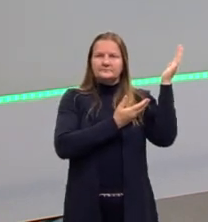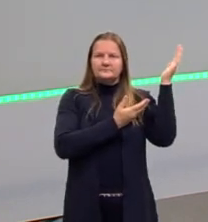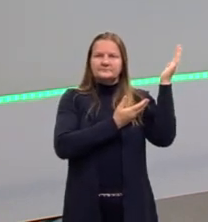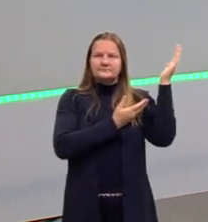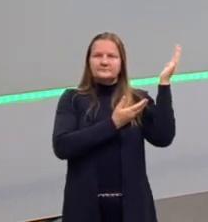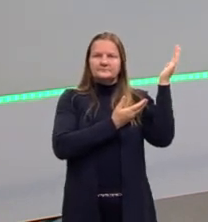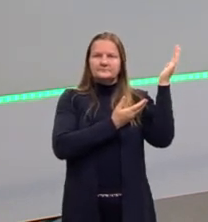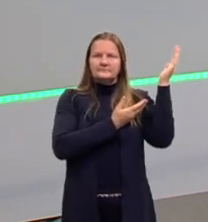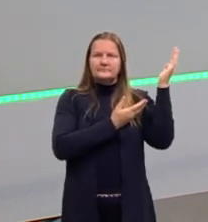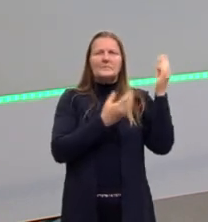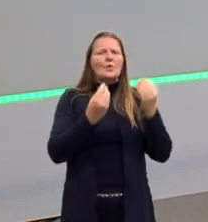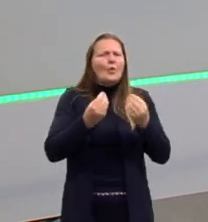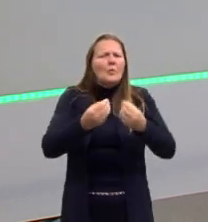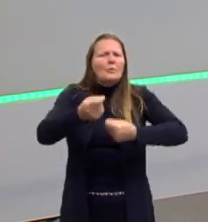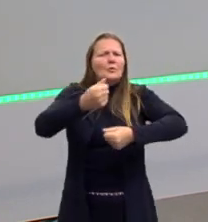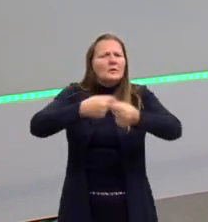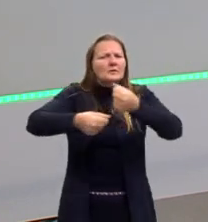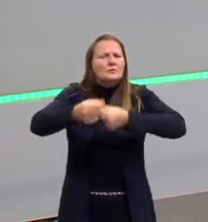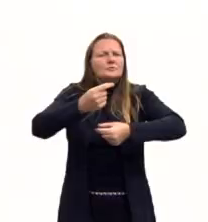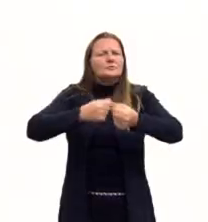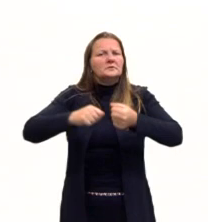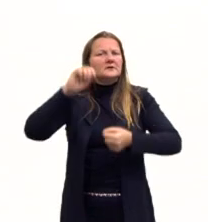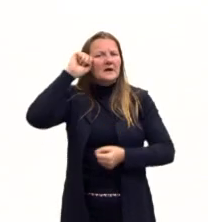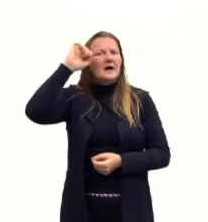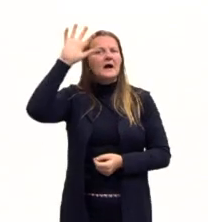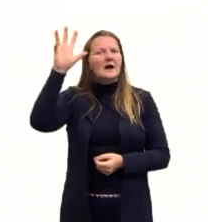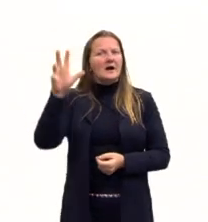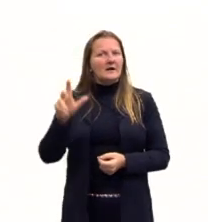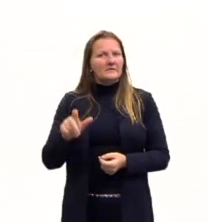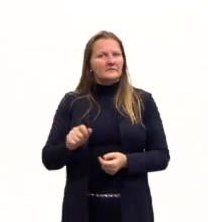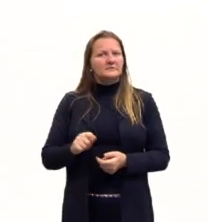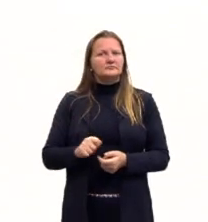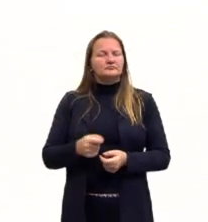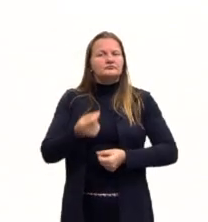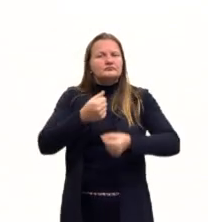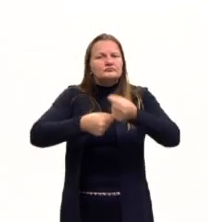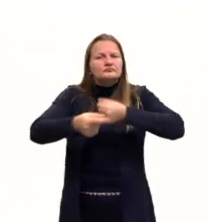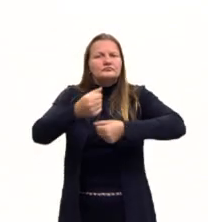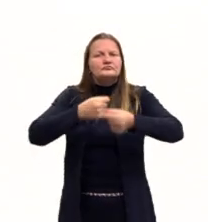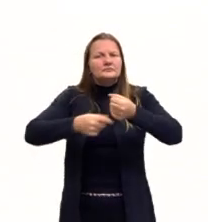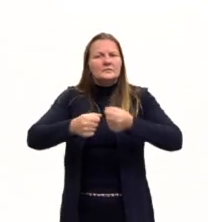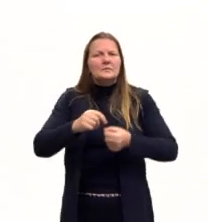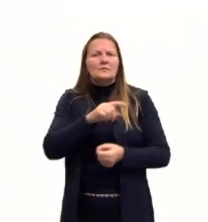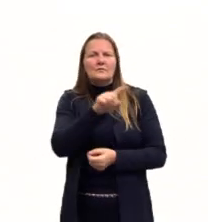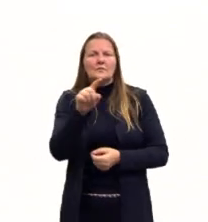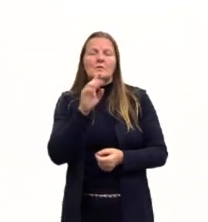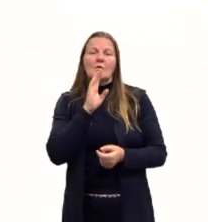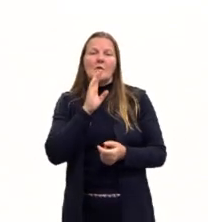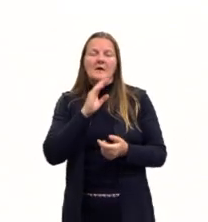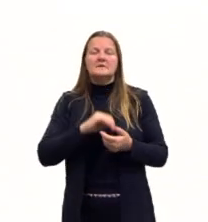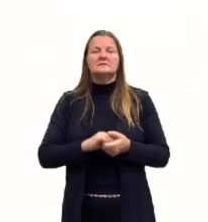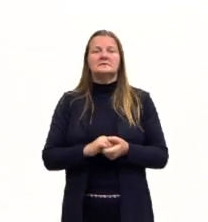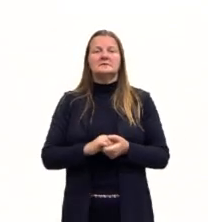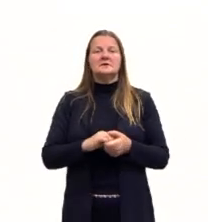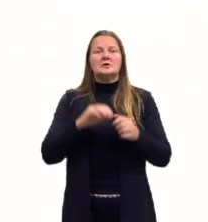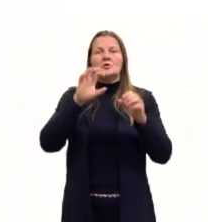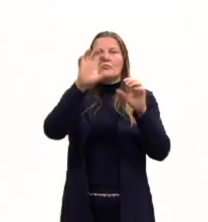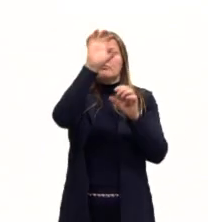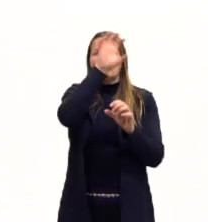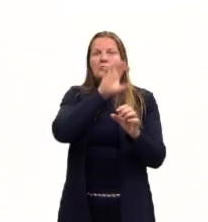nessa questão econômica e da África né a África como a gente sabe é um continente também